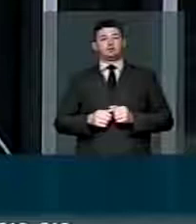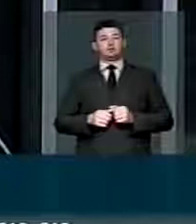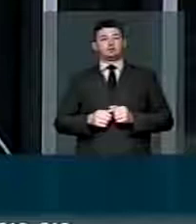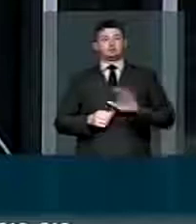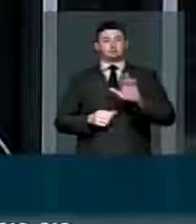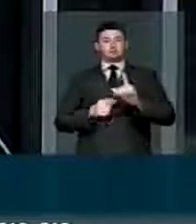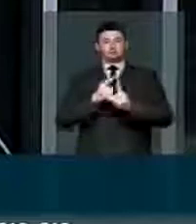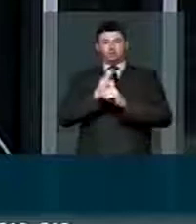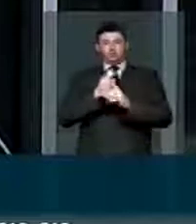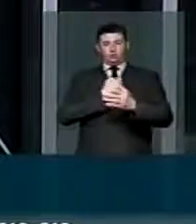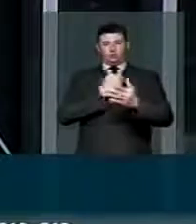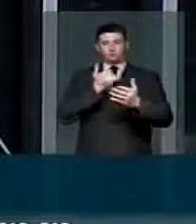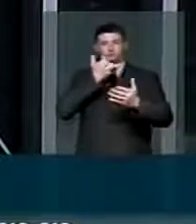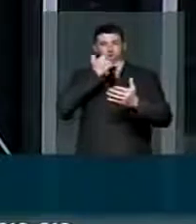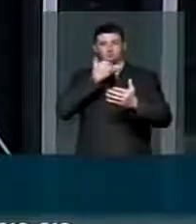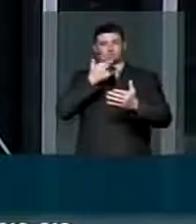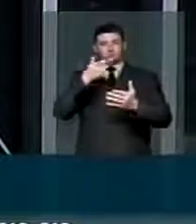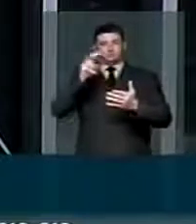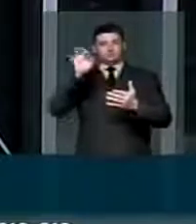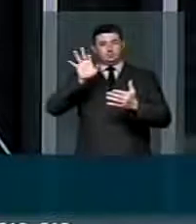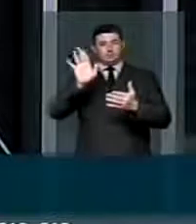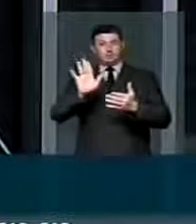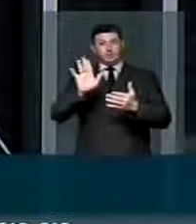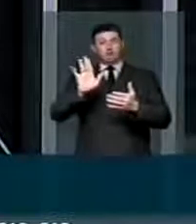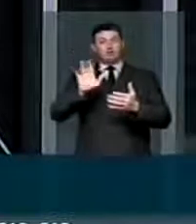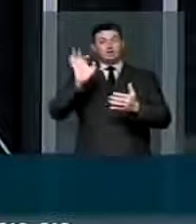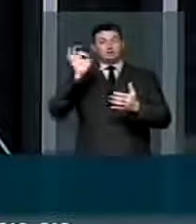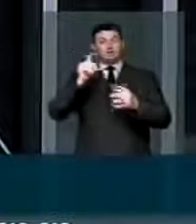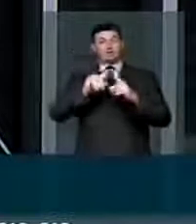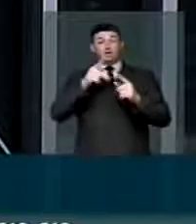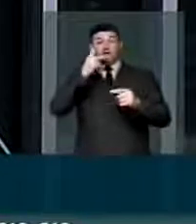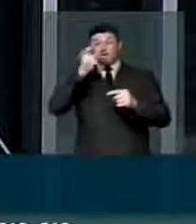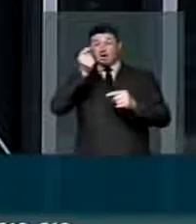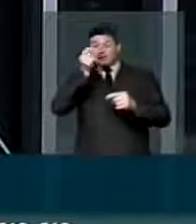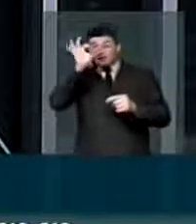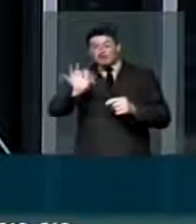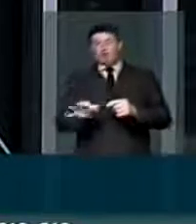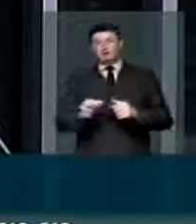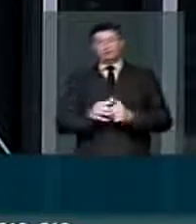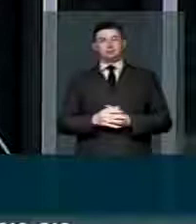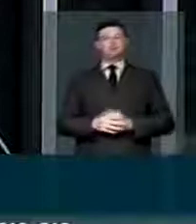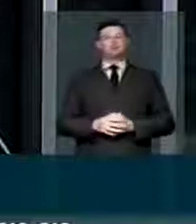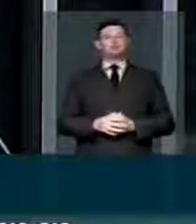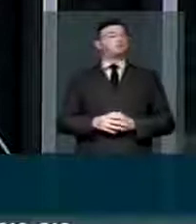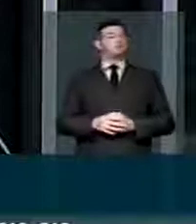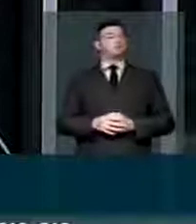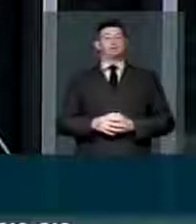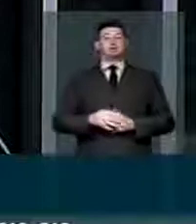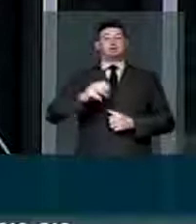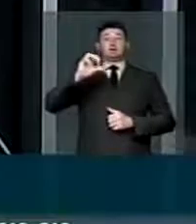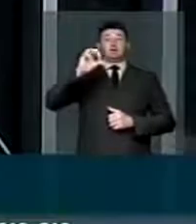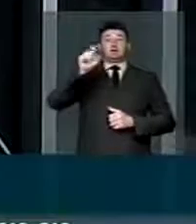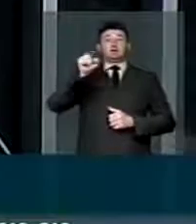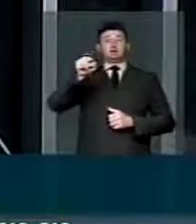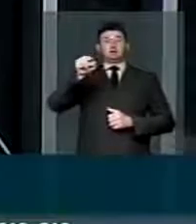eu vou encontrar aqui, eu falei que é 25% e mas eu quero dar o valor exato, era de